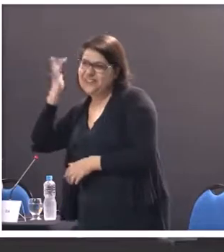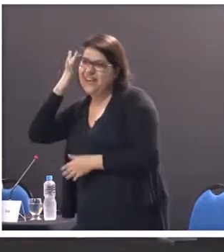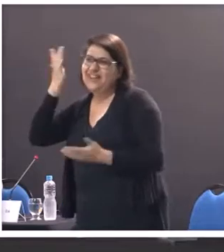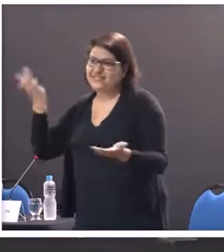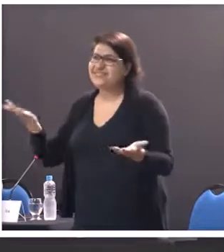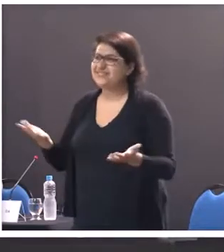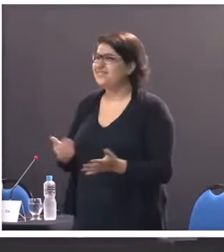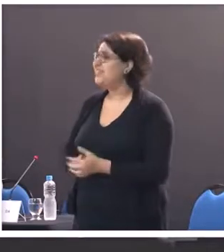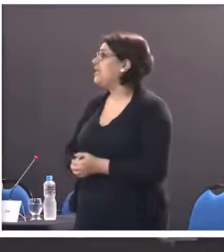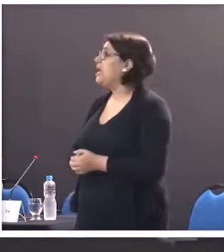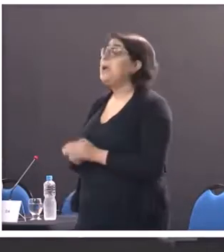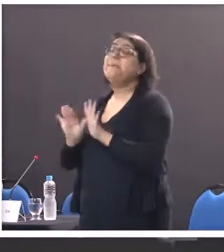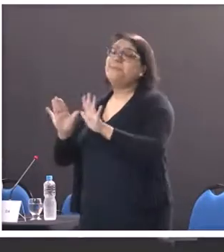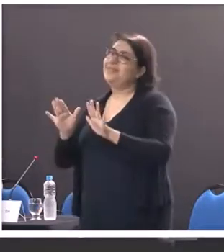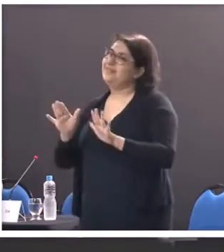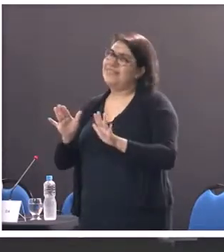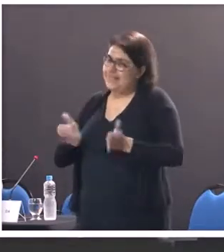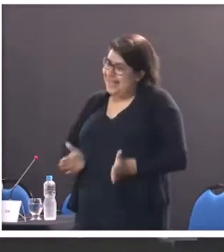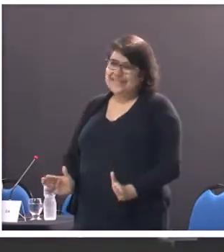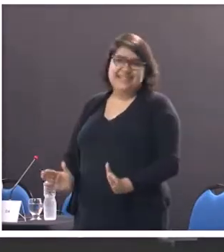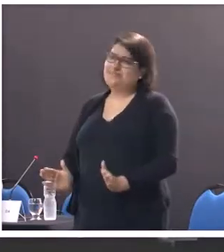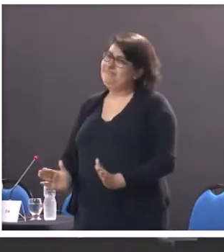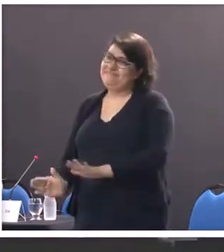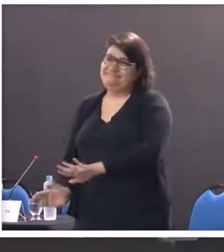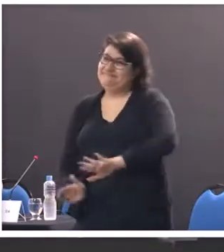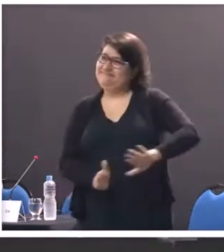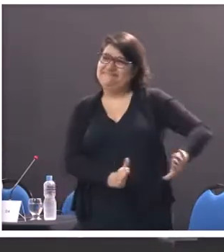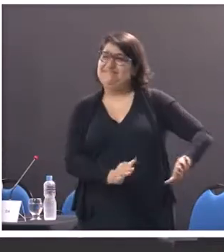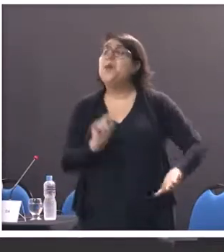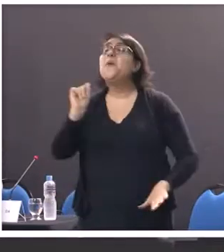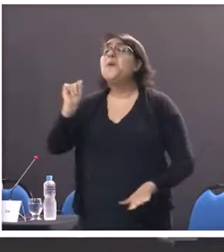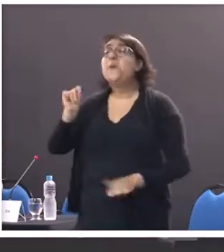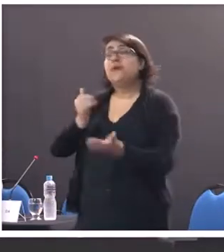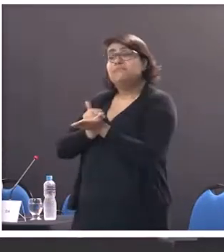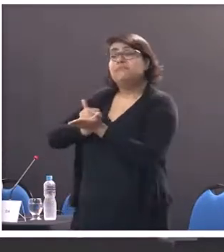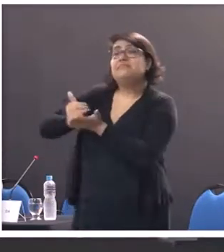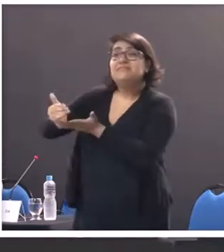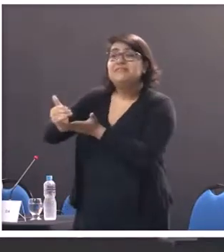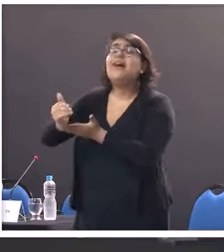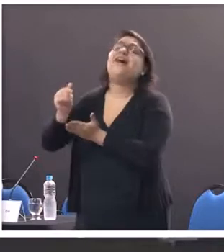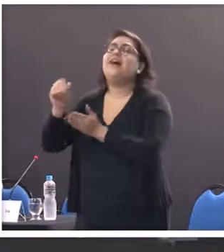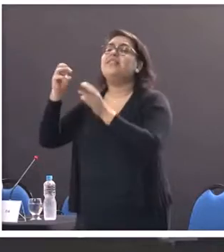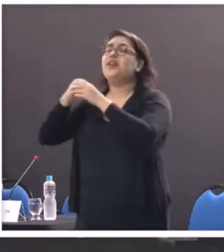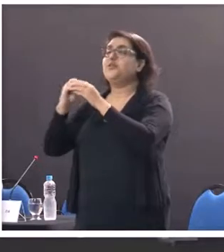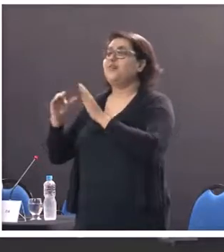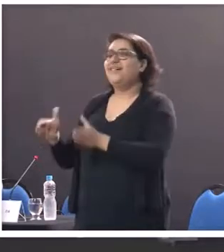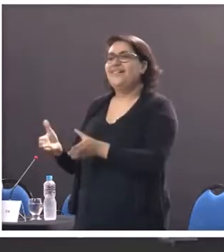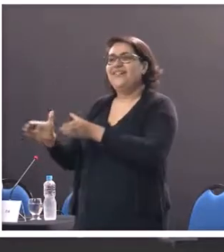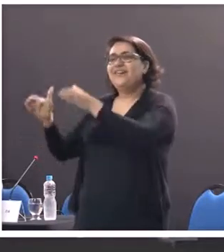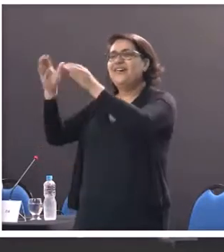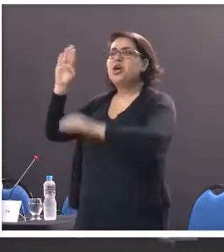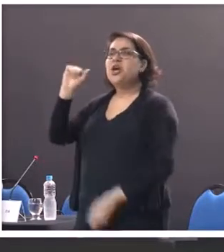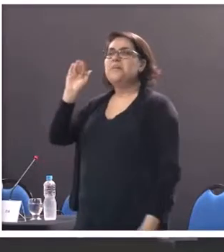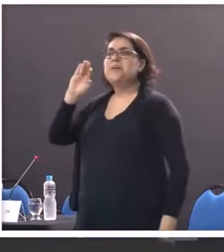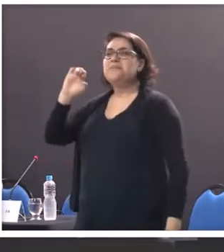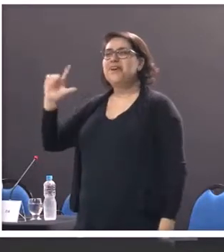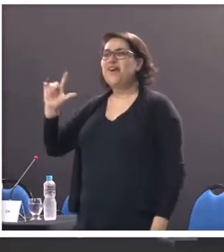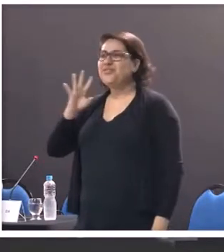também. Mas não é aí que nasce a tradução. Na verdade, a tradução começa na Torre de Babel.